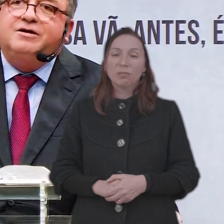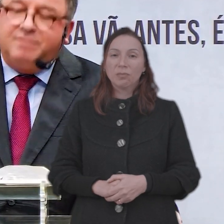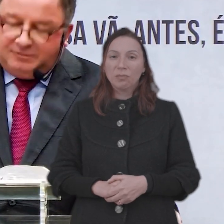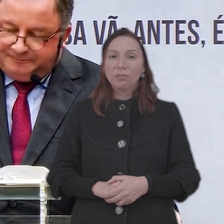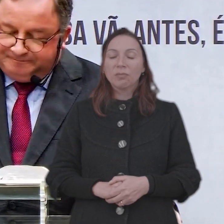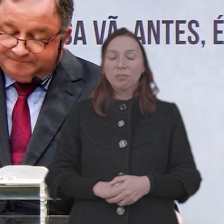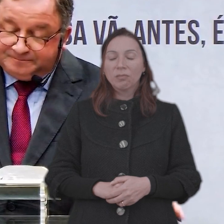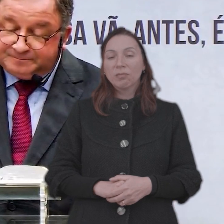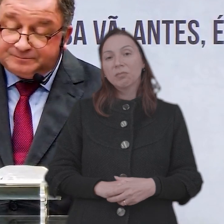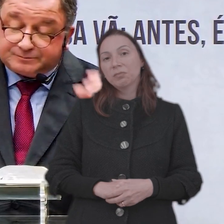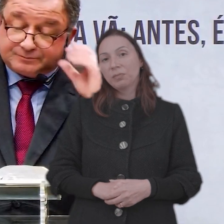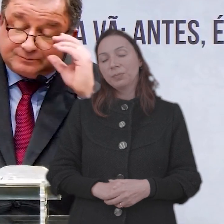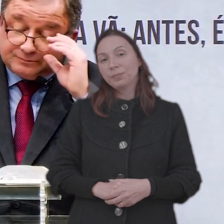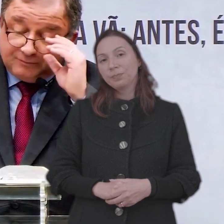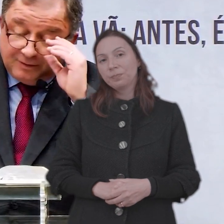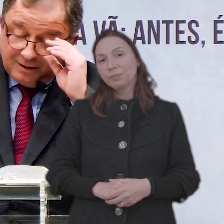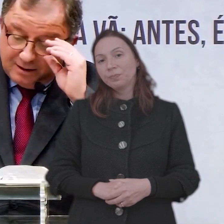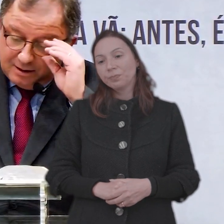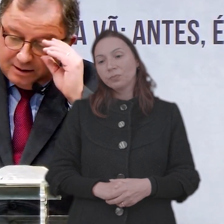Meu irmão,